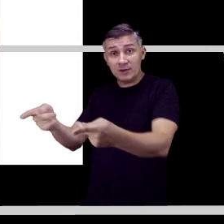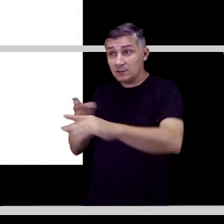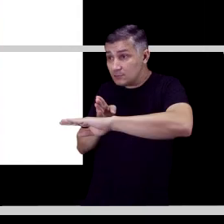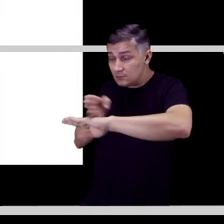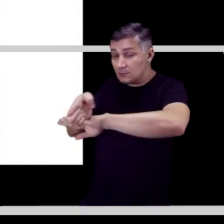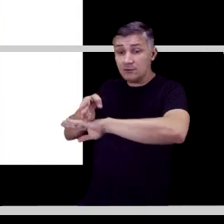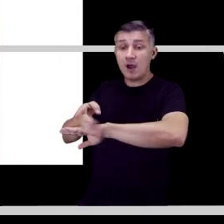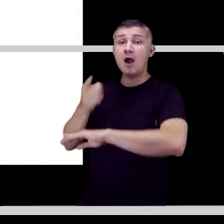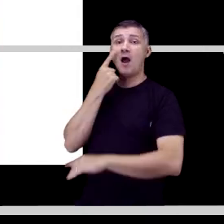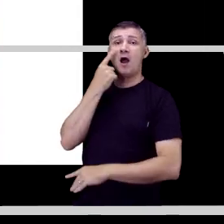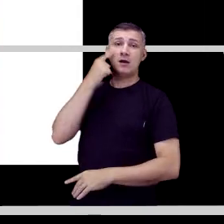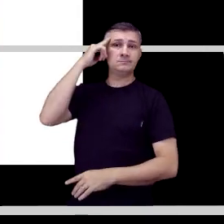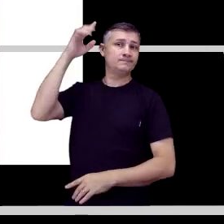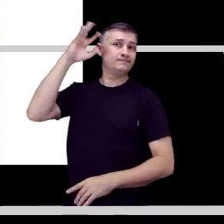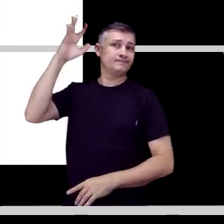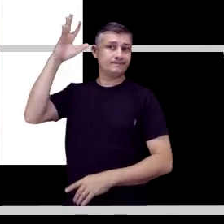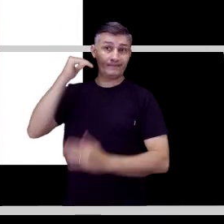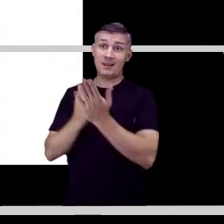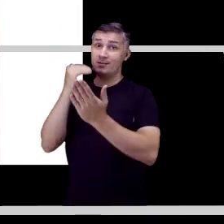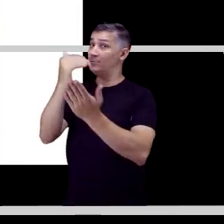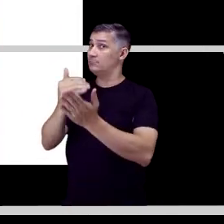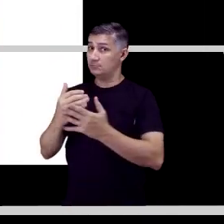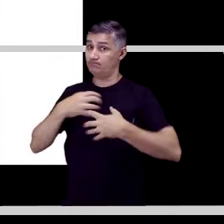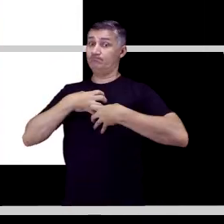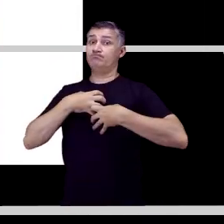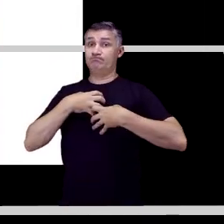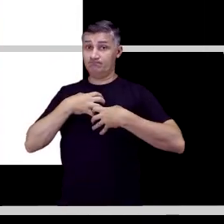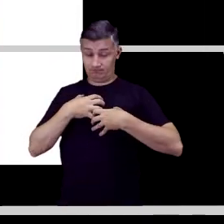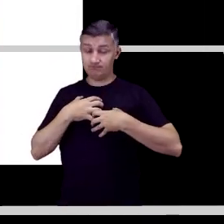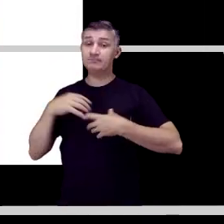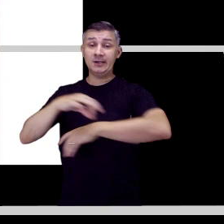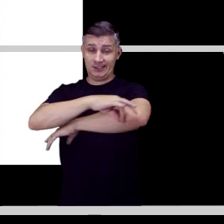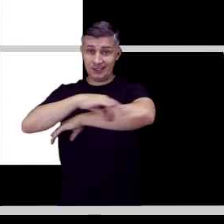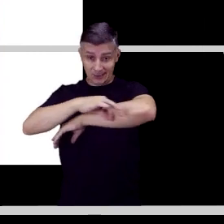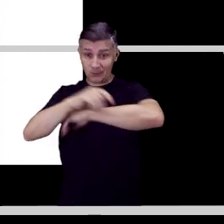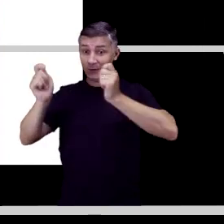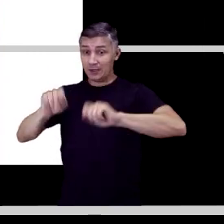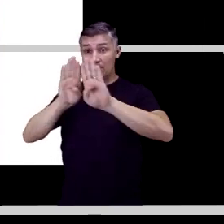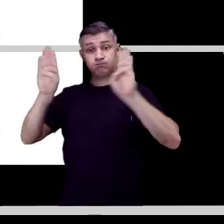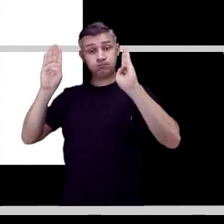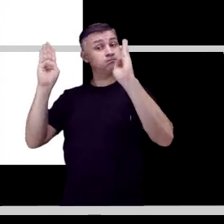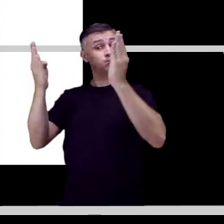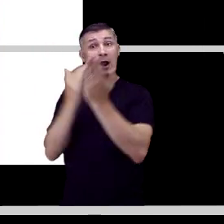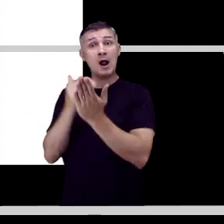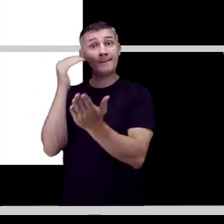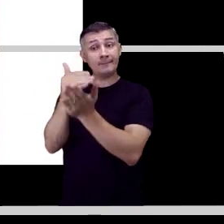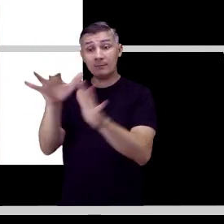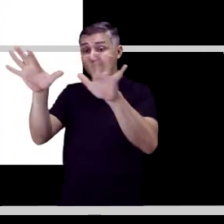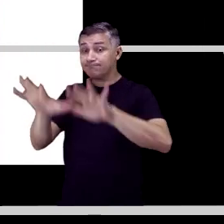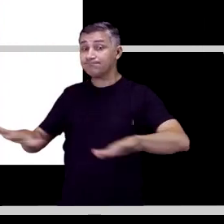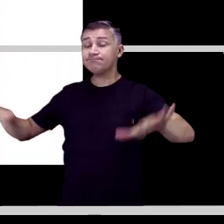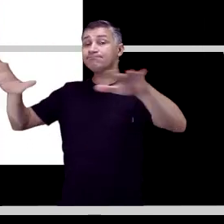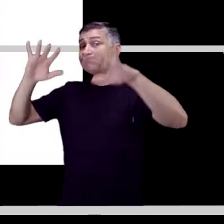visitação, né, essa obra, na nossa ideia, seria amplificada, né? Então, a arquitetura cria essa extensão